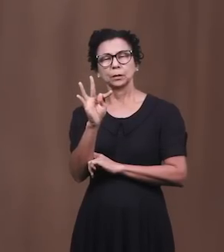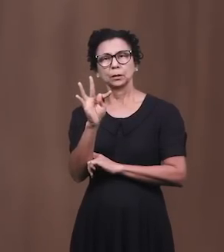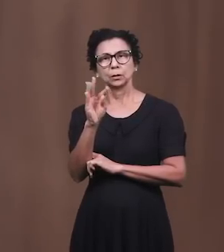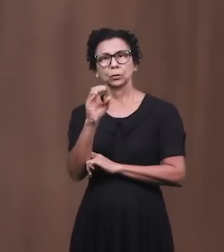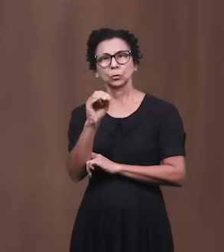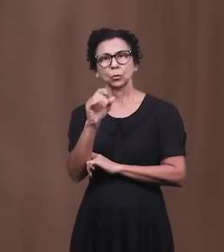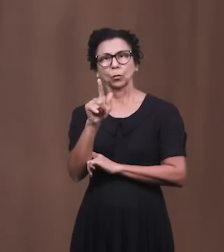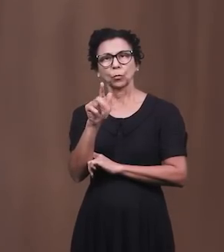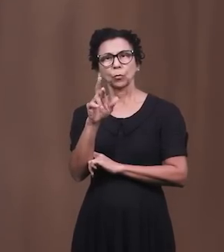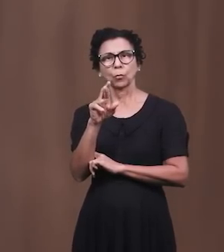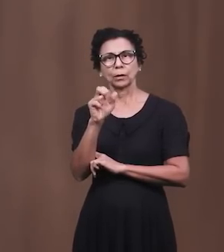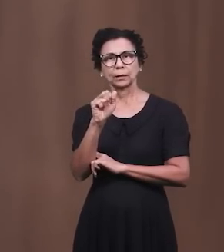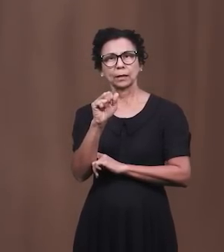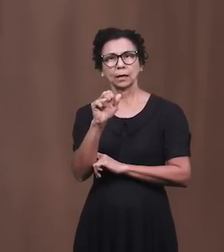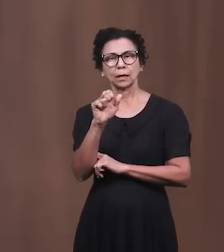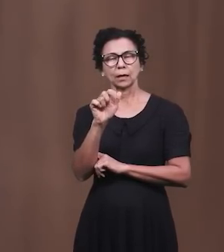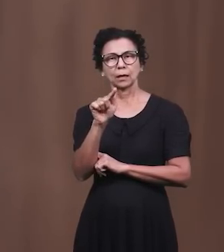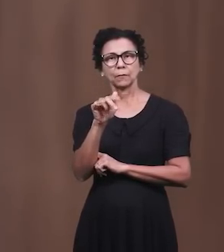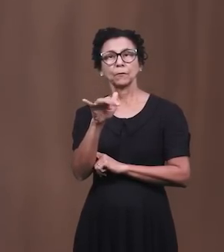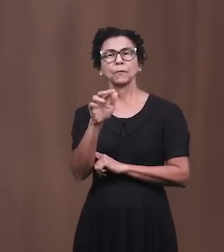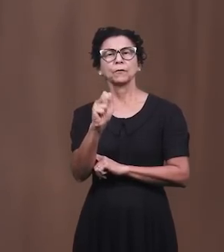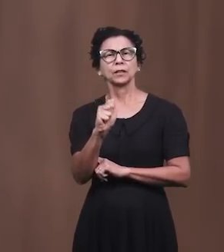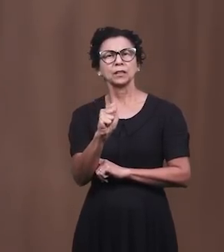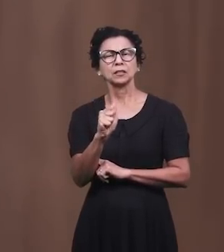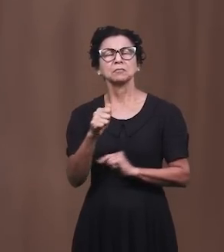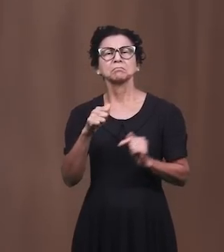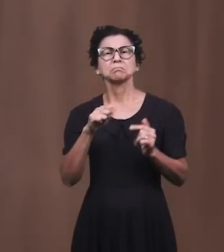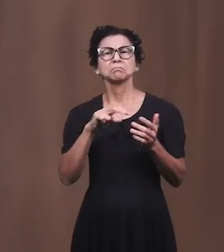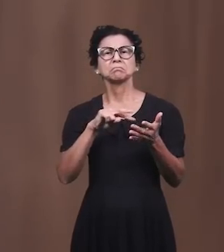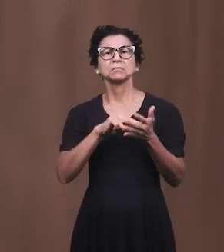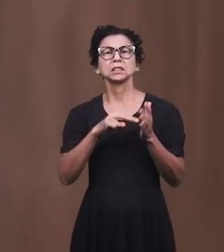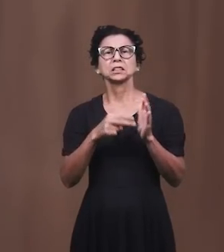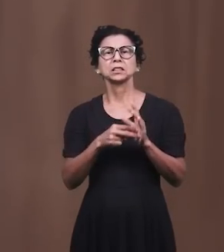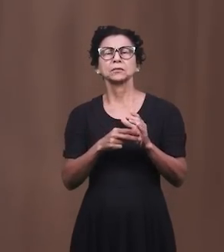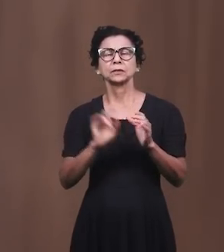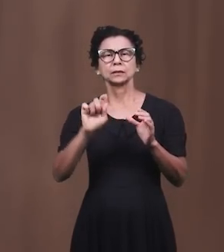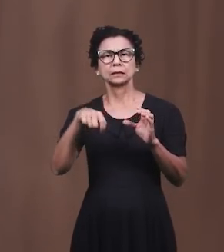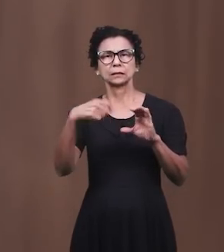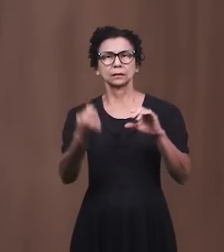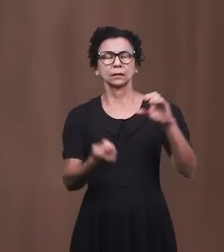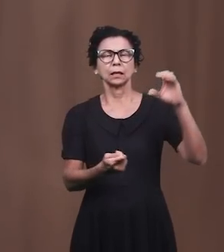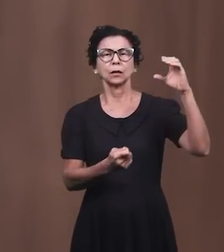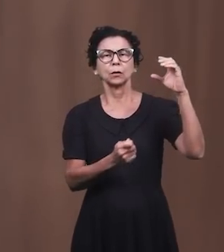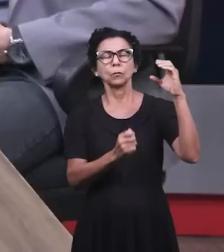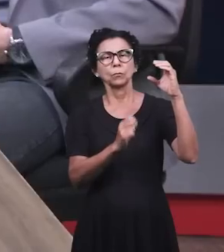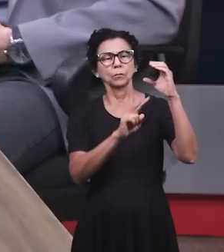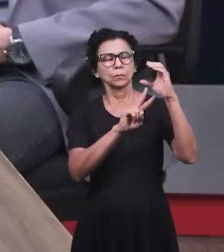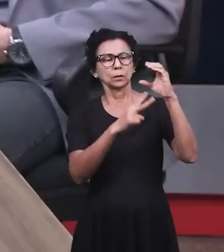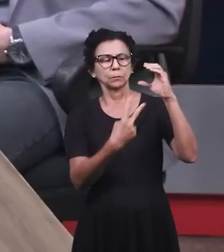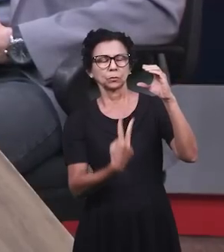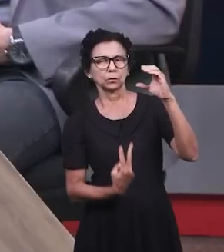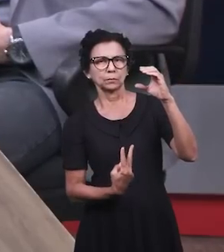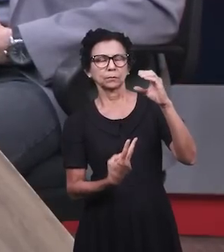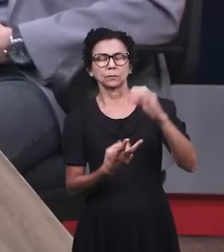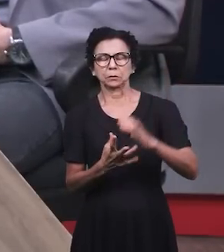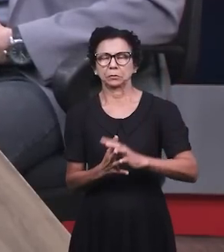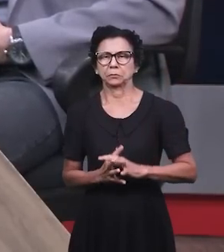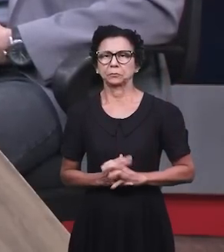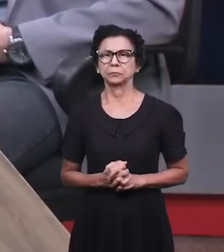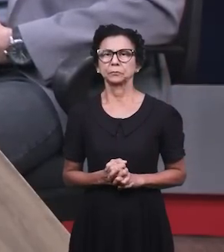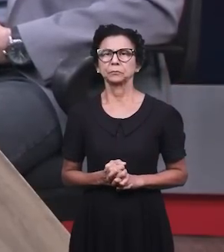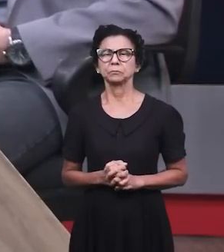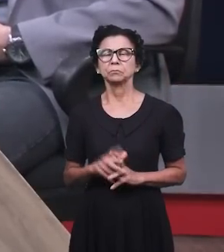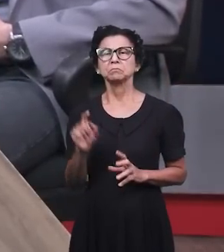seria a criptografia? Bem, para responder essa pergunta, nós estamos aqui com membros do Grupo Ciência e Fé para discutirmos a respeito